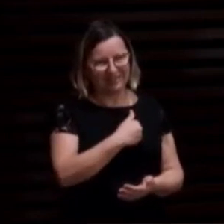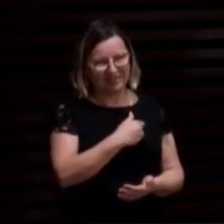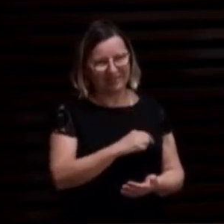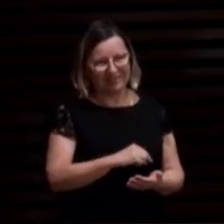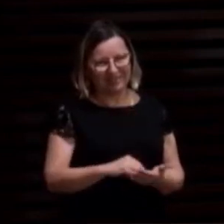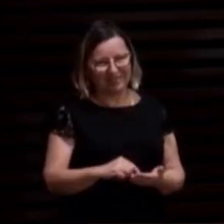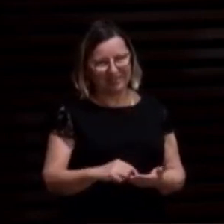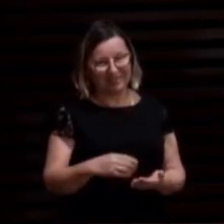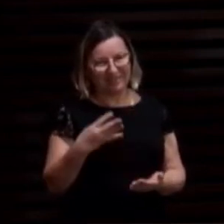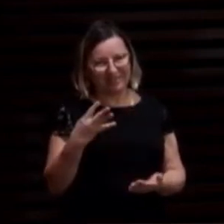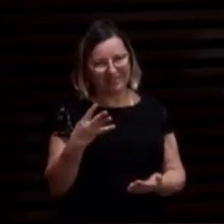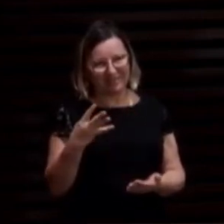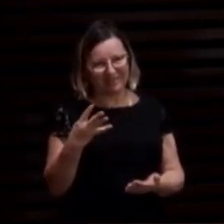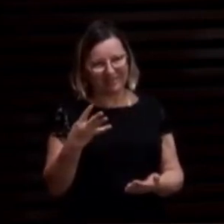versículo 4